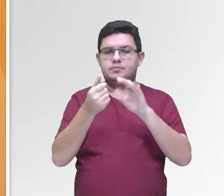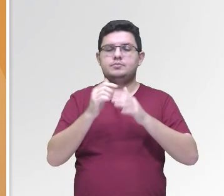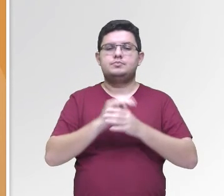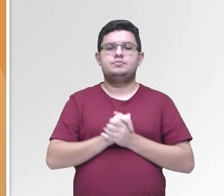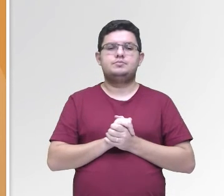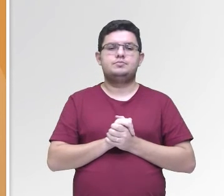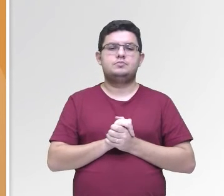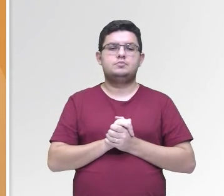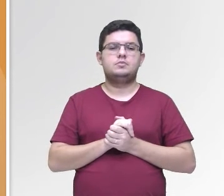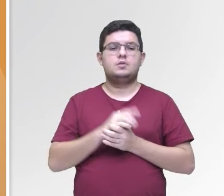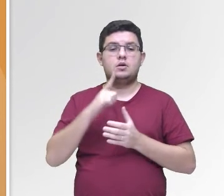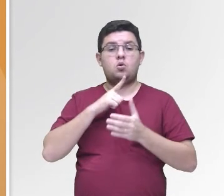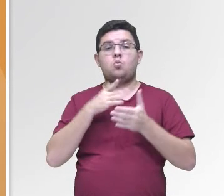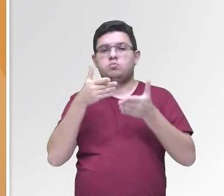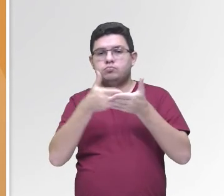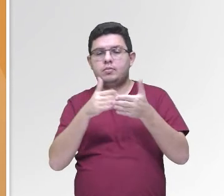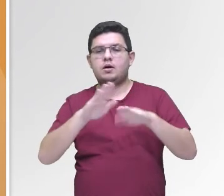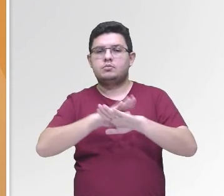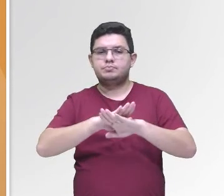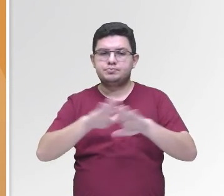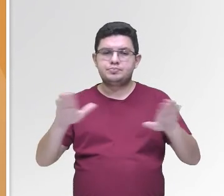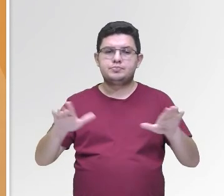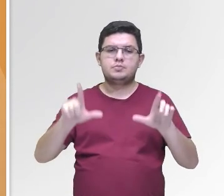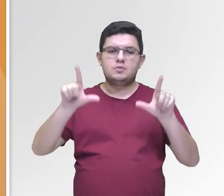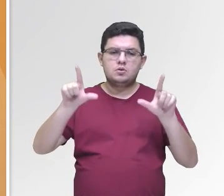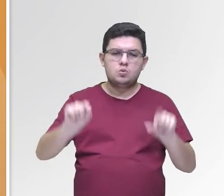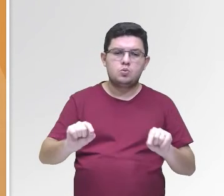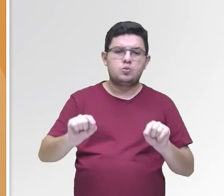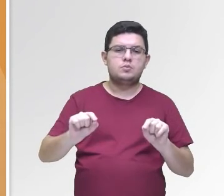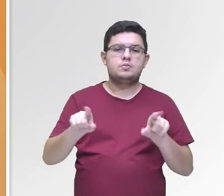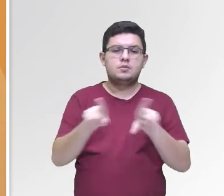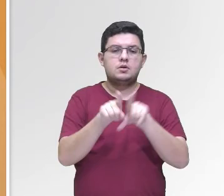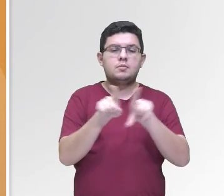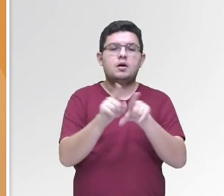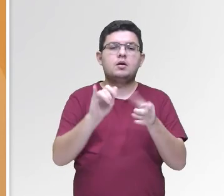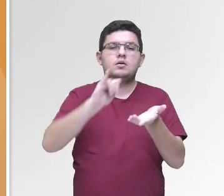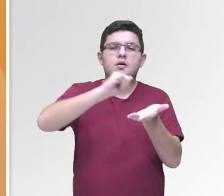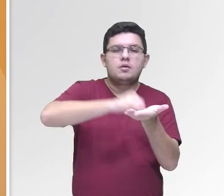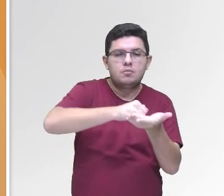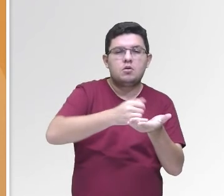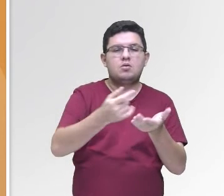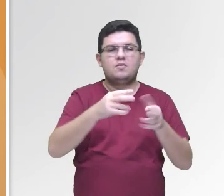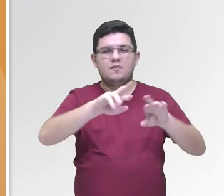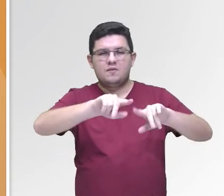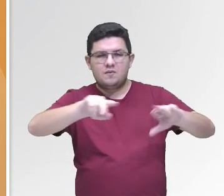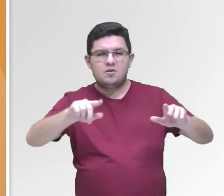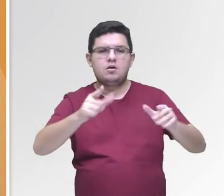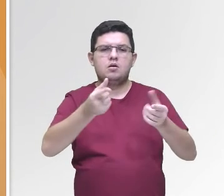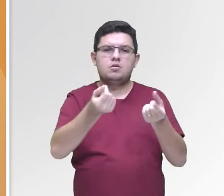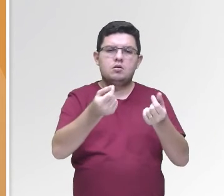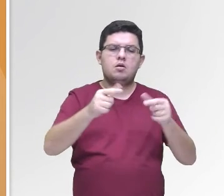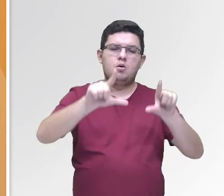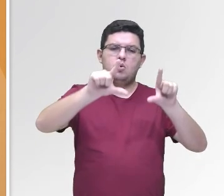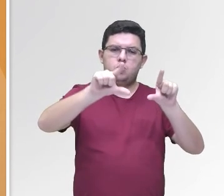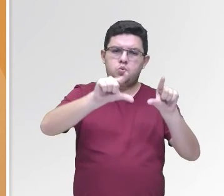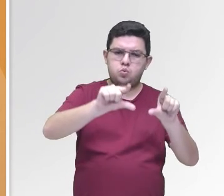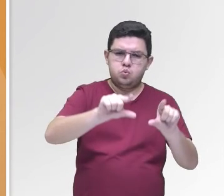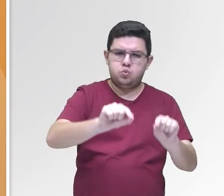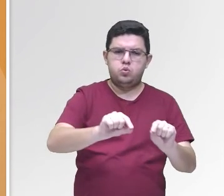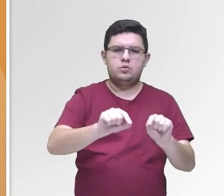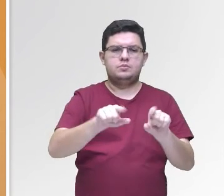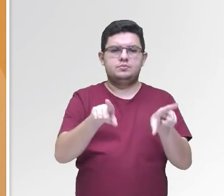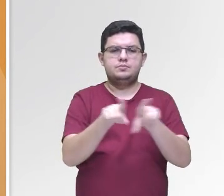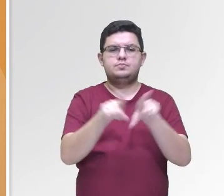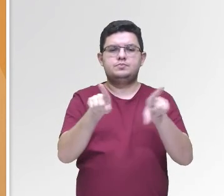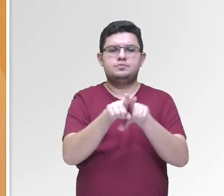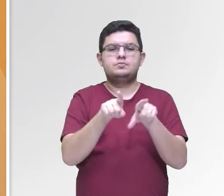Redução de barreiras alfandegárias, ou seja, taxas, né? A questão dos impostos pagos aí pela